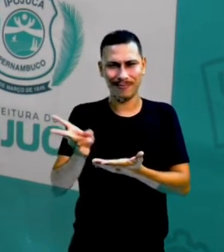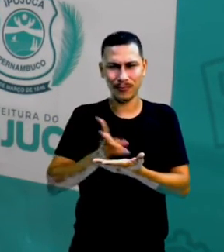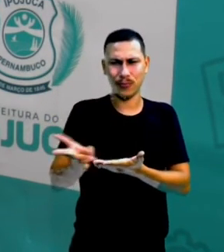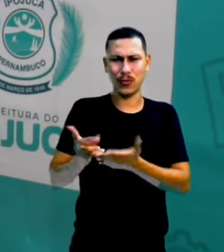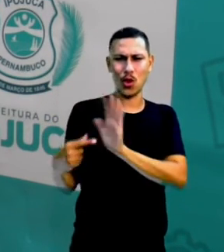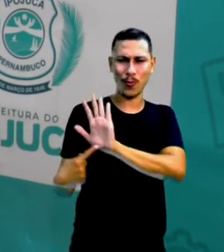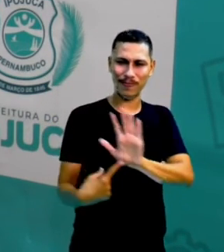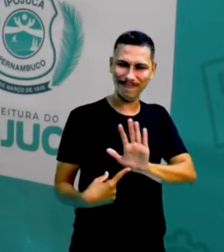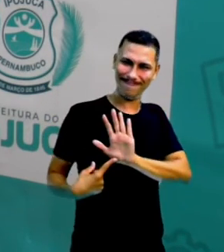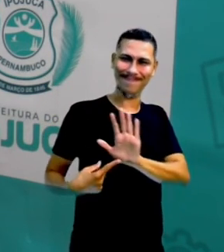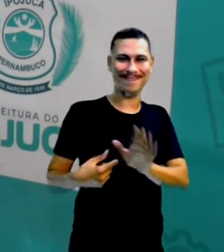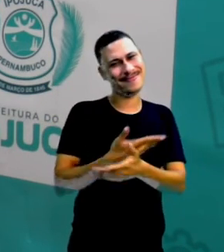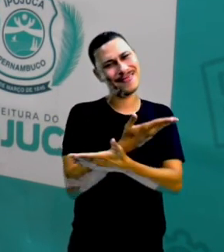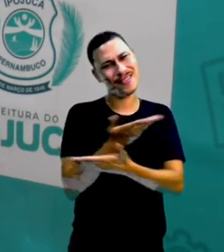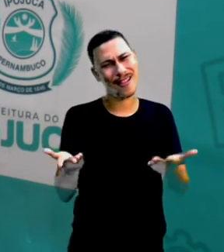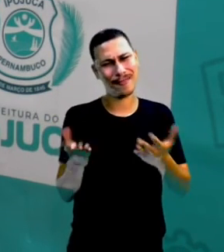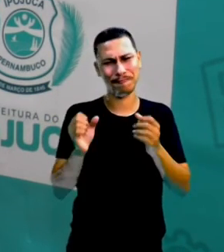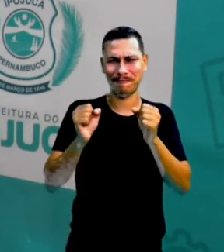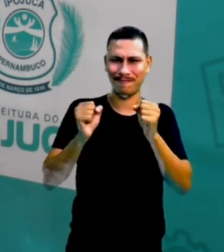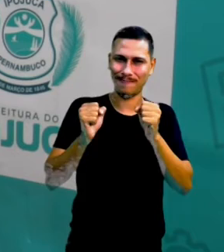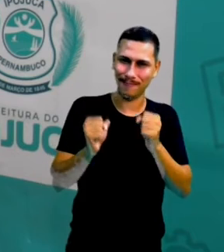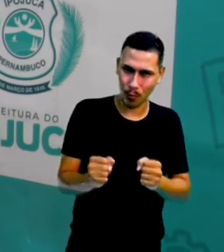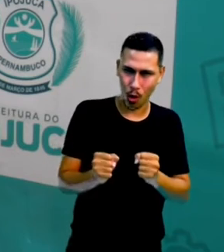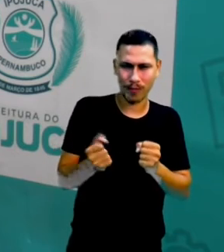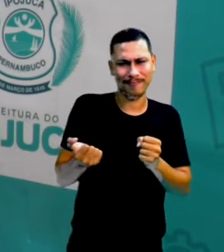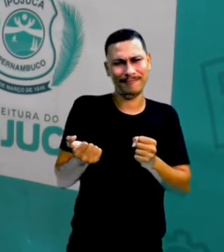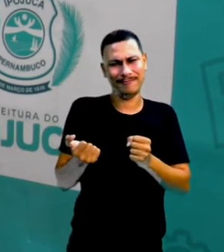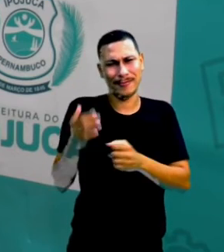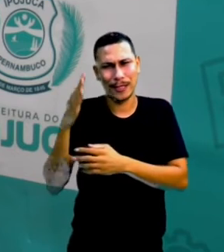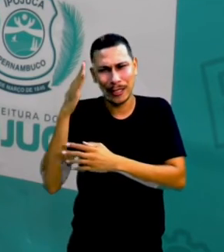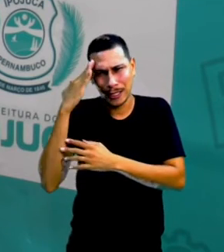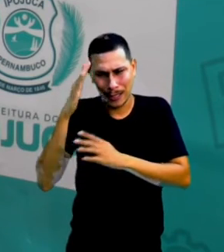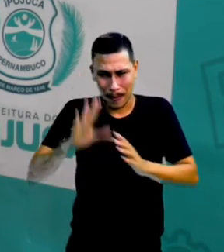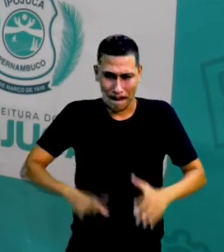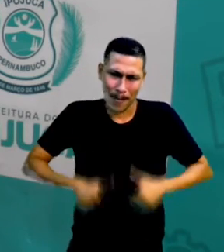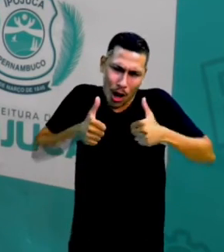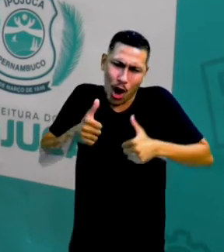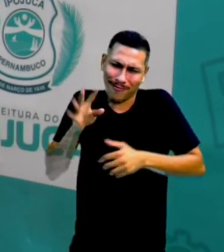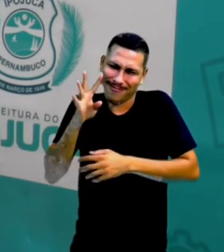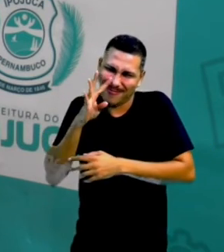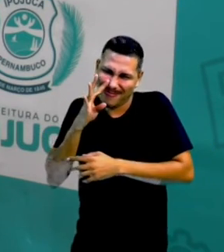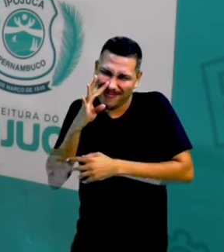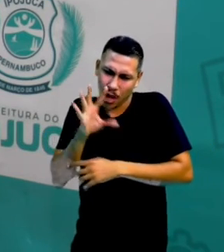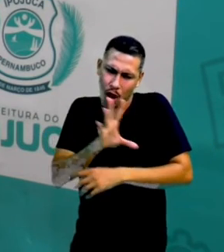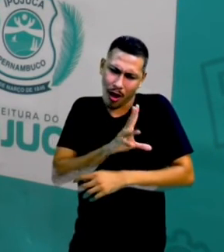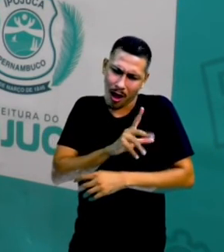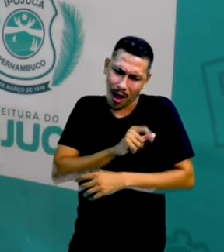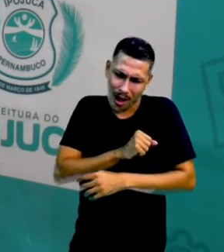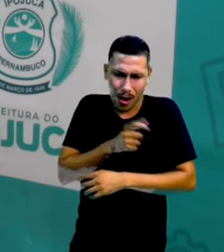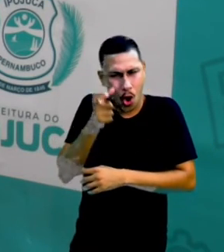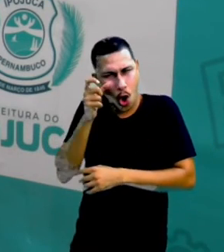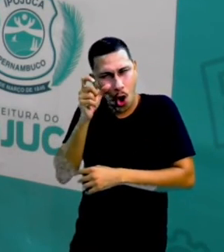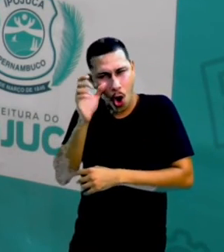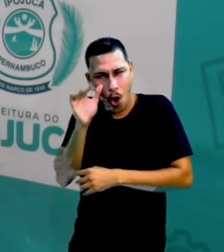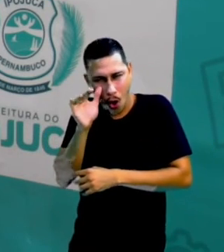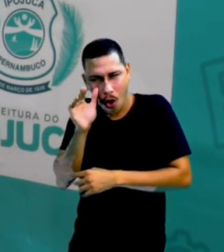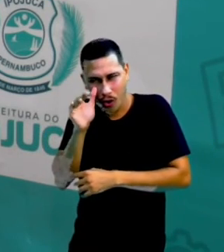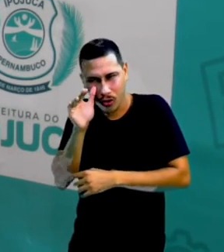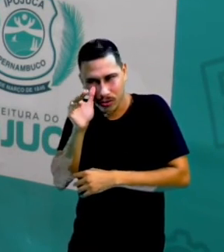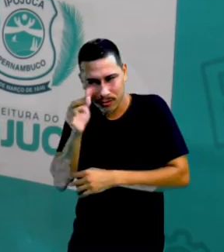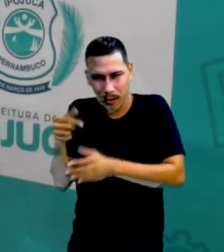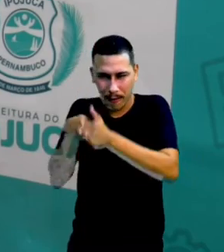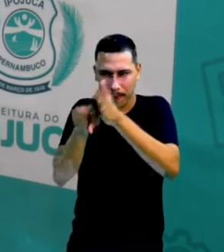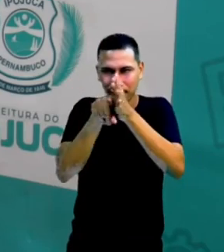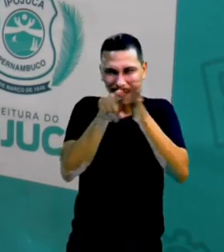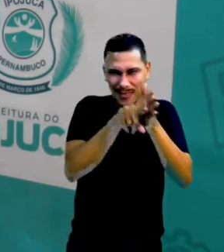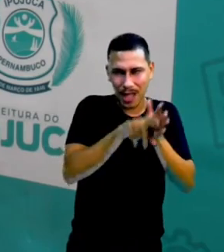narrando junto com vocês aqui para que vocês se apaixonem e fiquem curiosos a